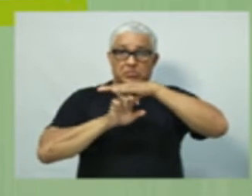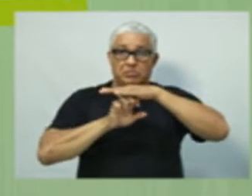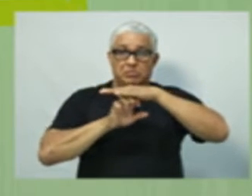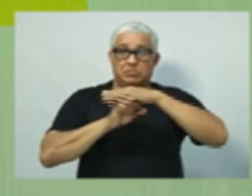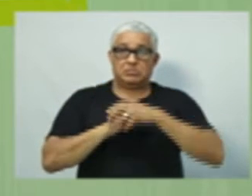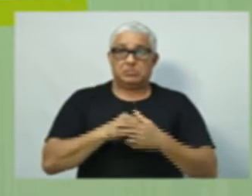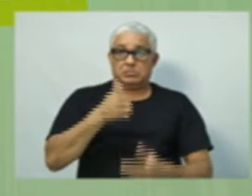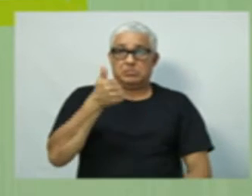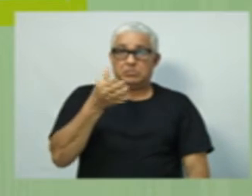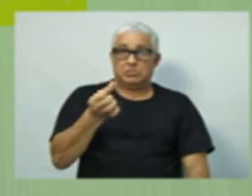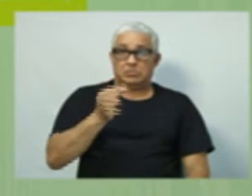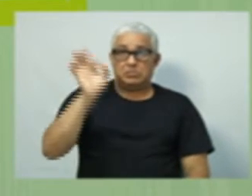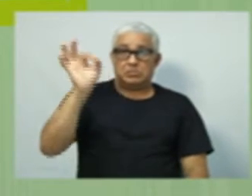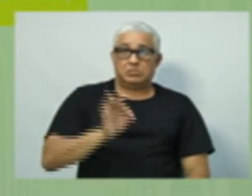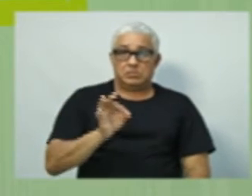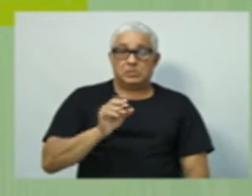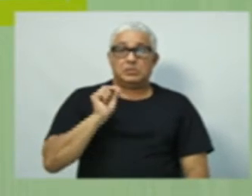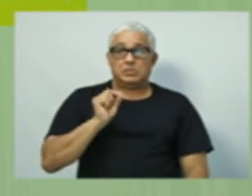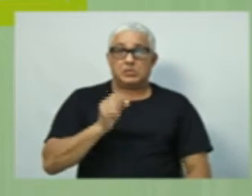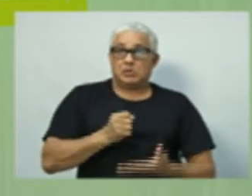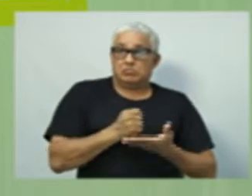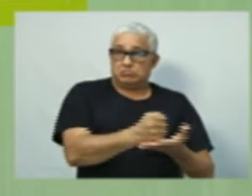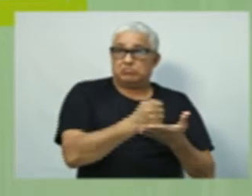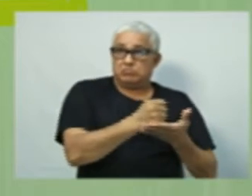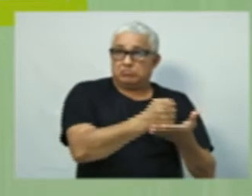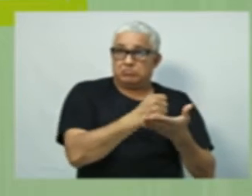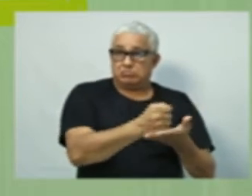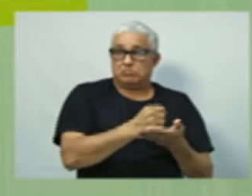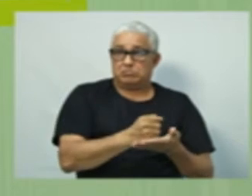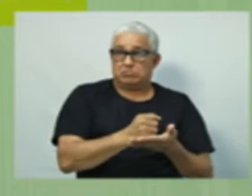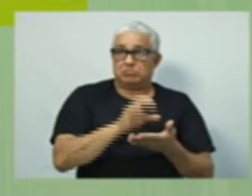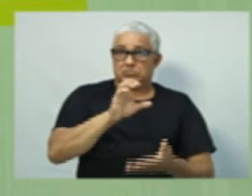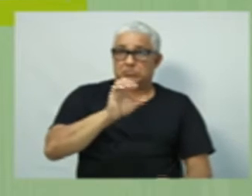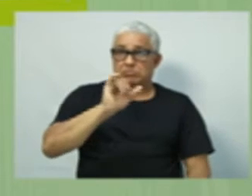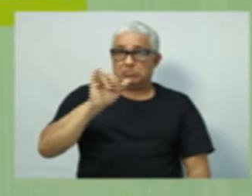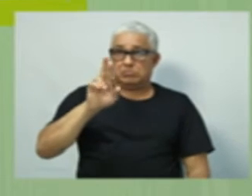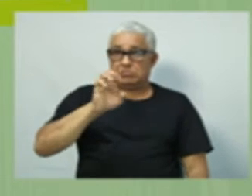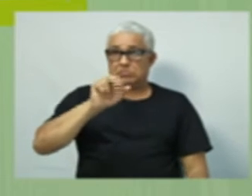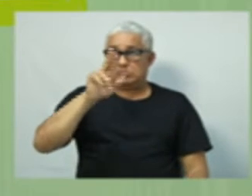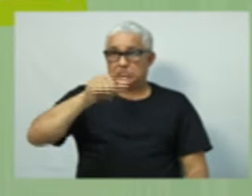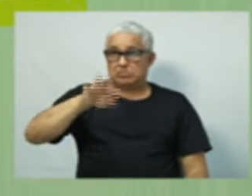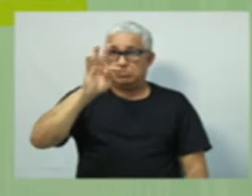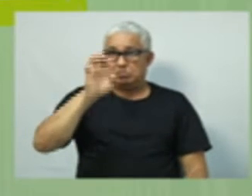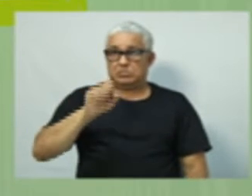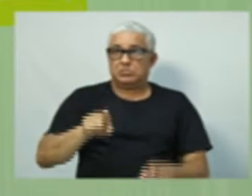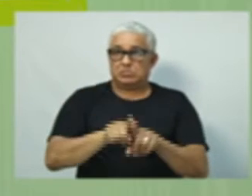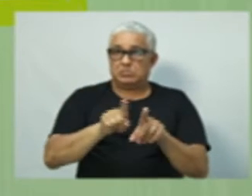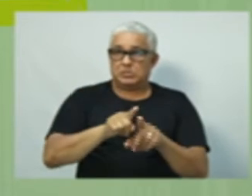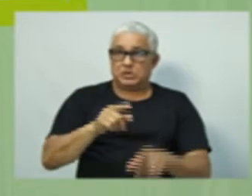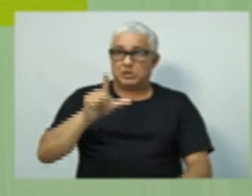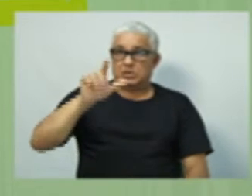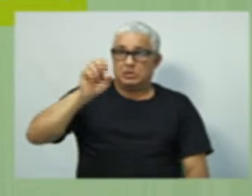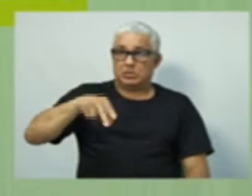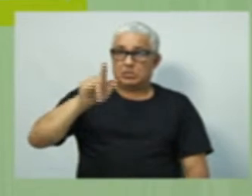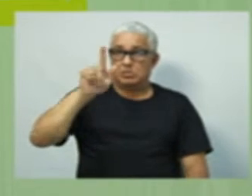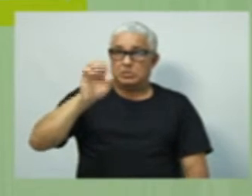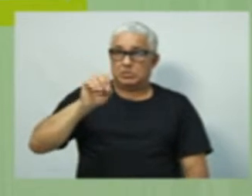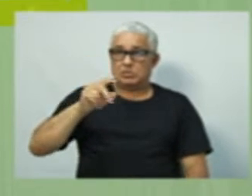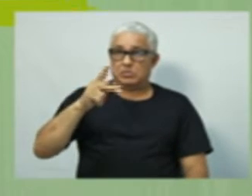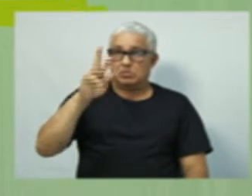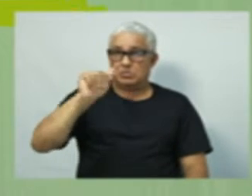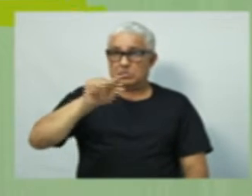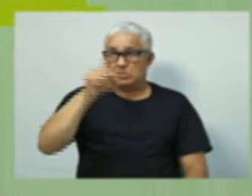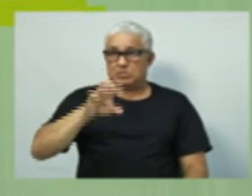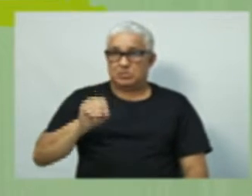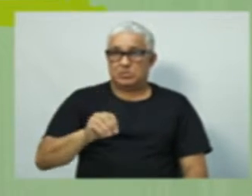outros 16% e dando suporte portanto o circulante quando realizava a longo prazo o grau de mobilização do meu patrimônio